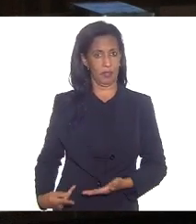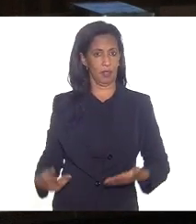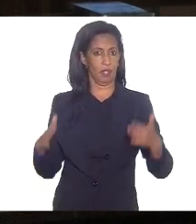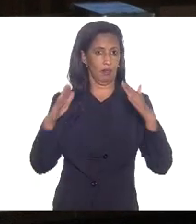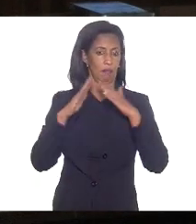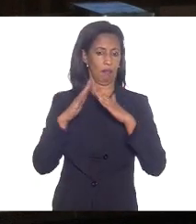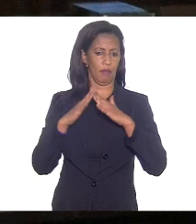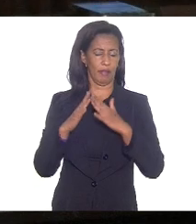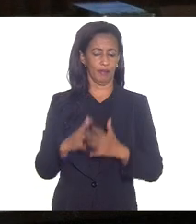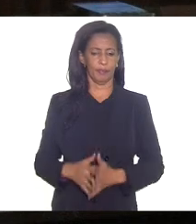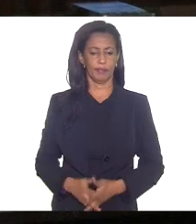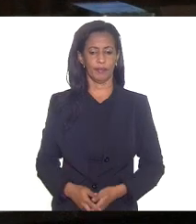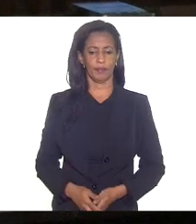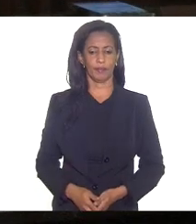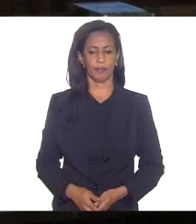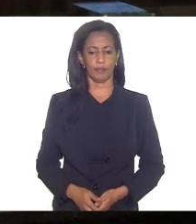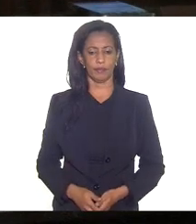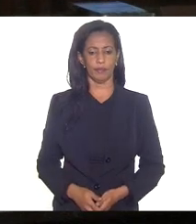casa,